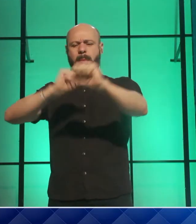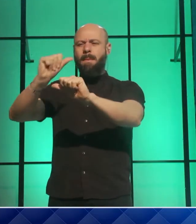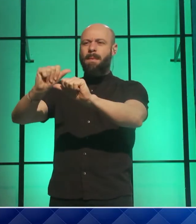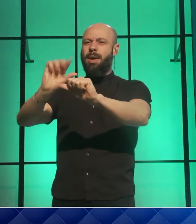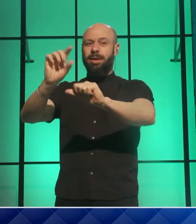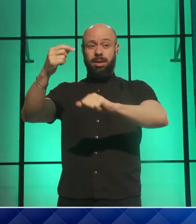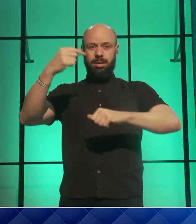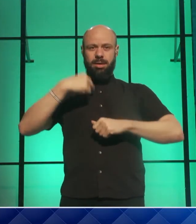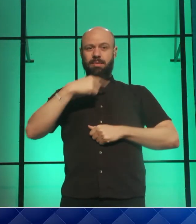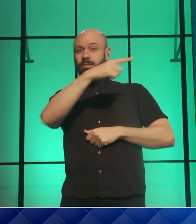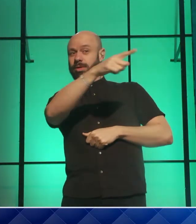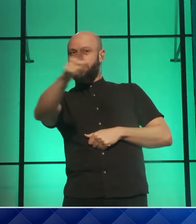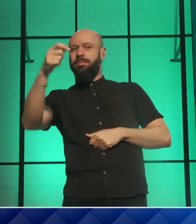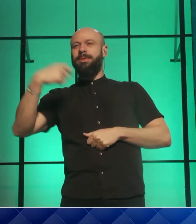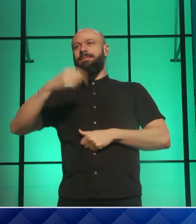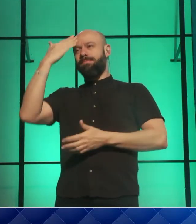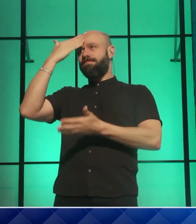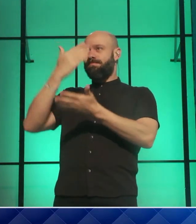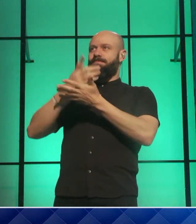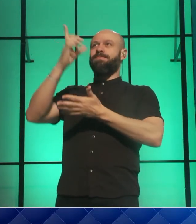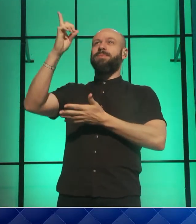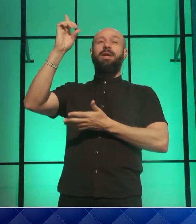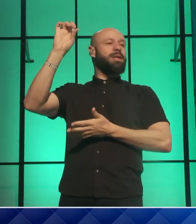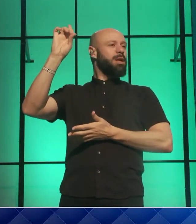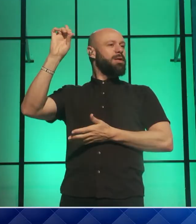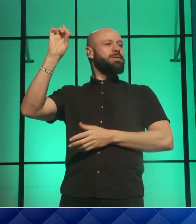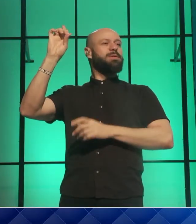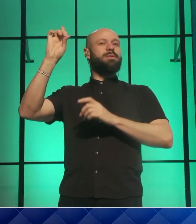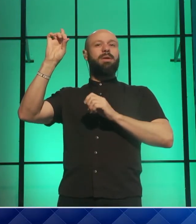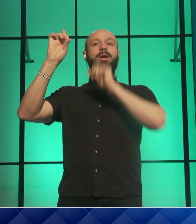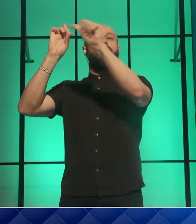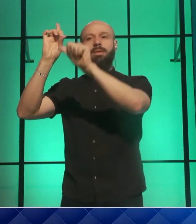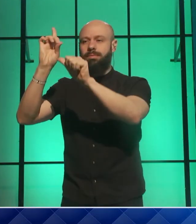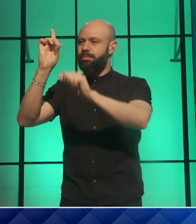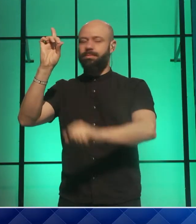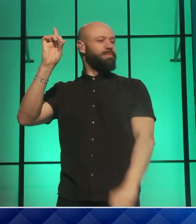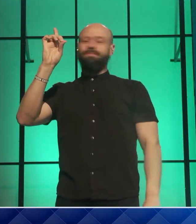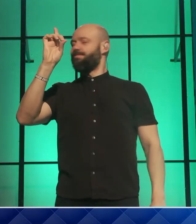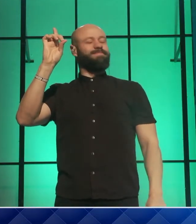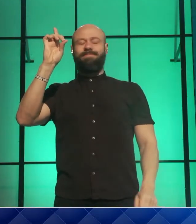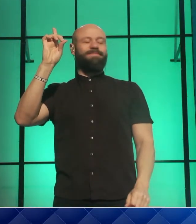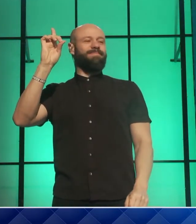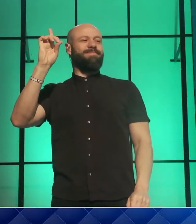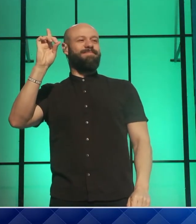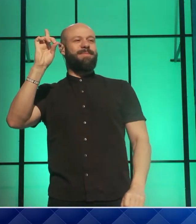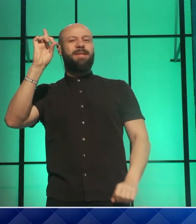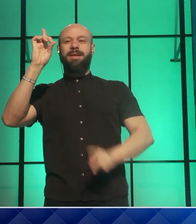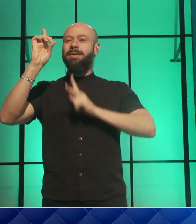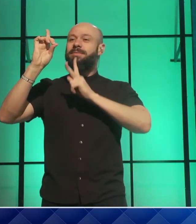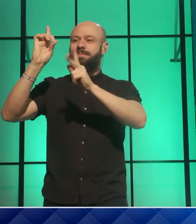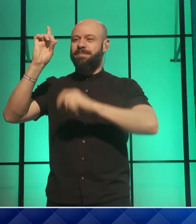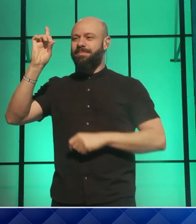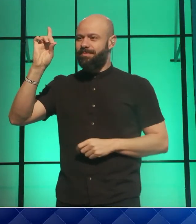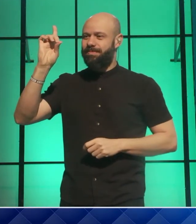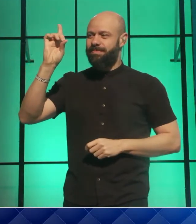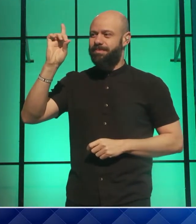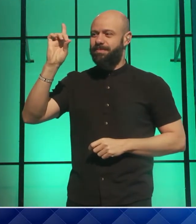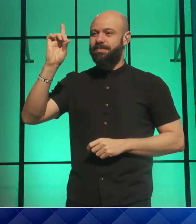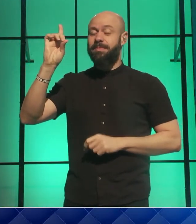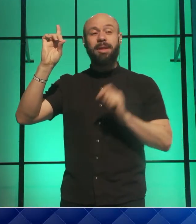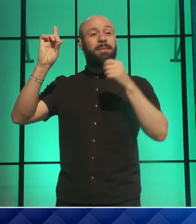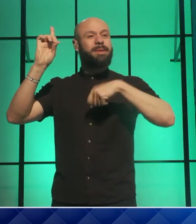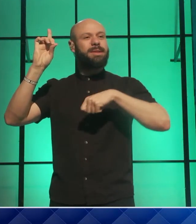eu precisamos confiar em um Deus que nunca muda. Essa precisa ser aquilo que